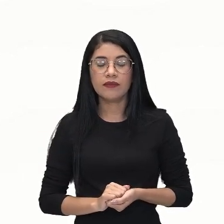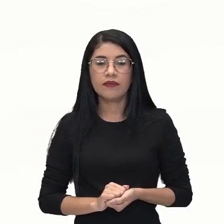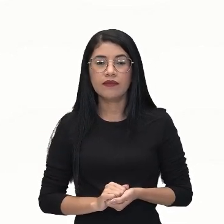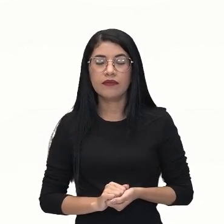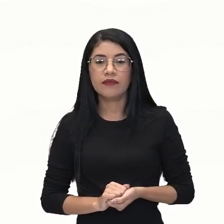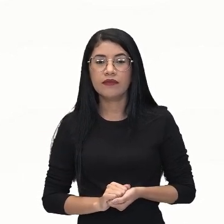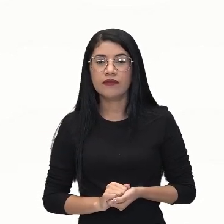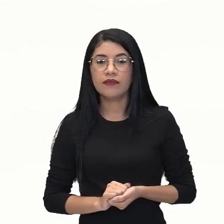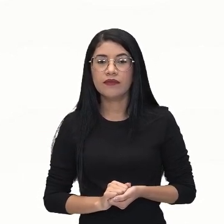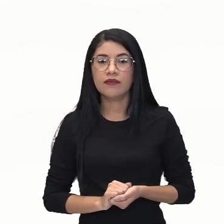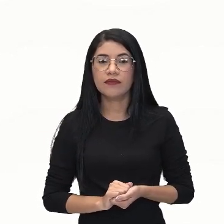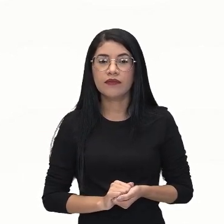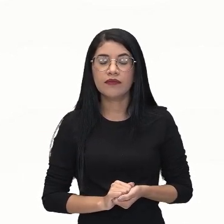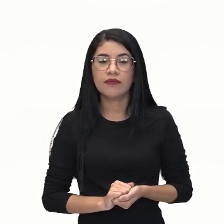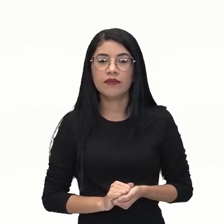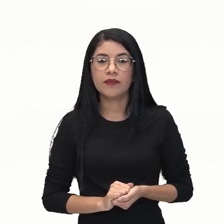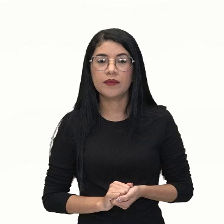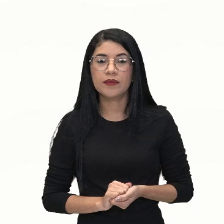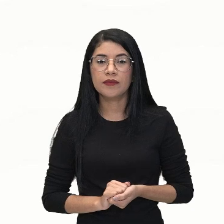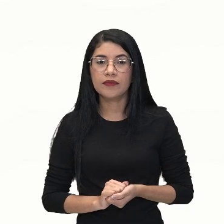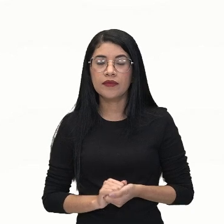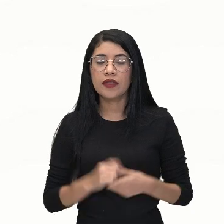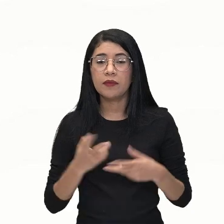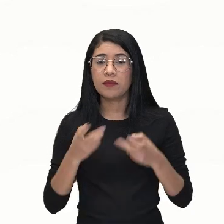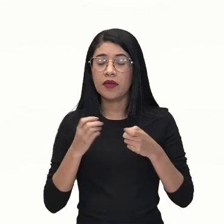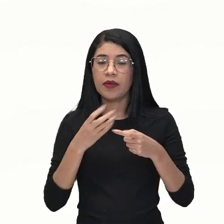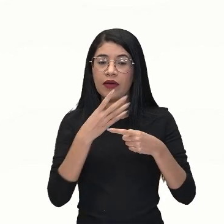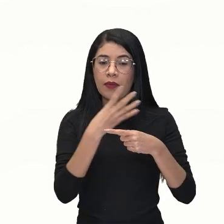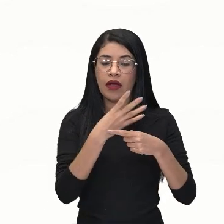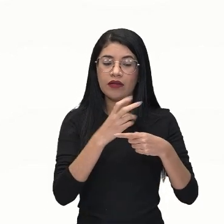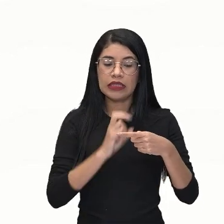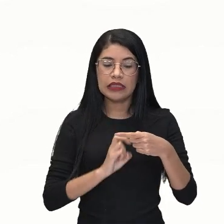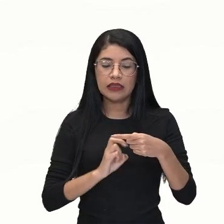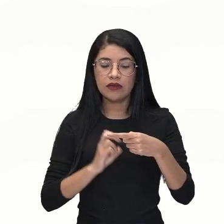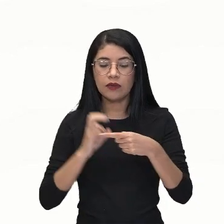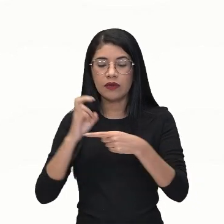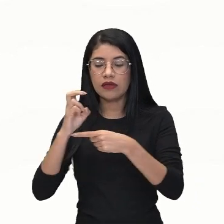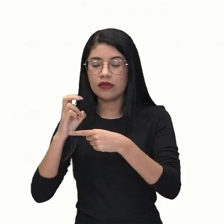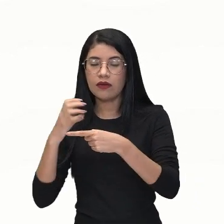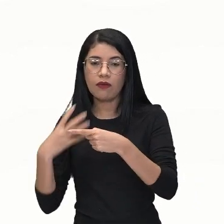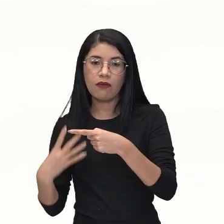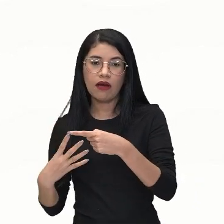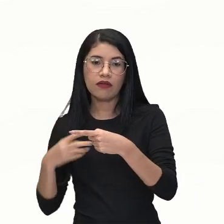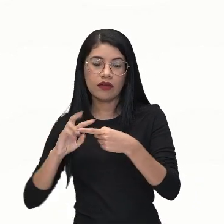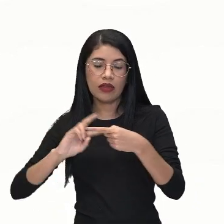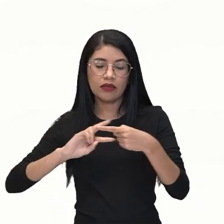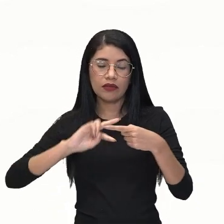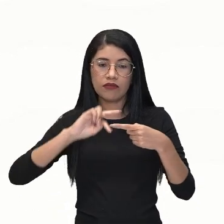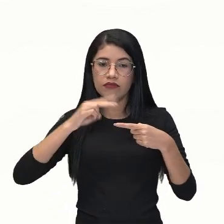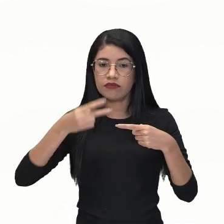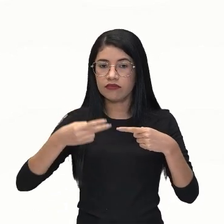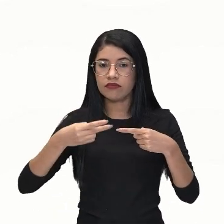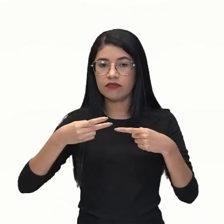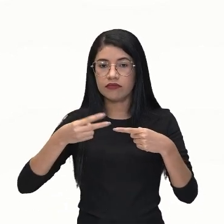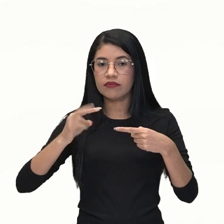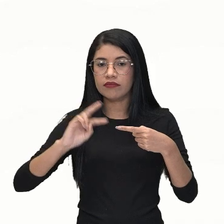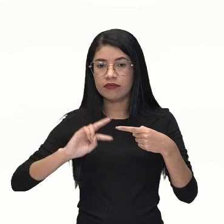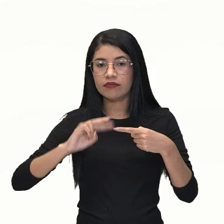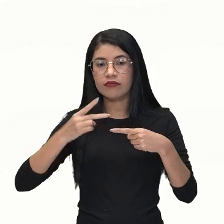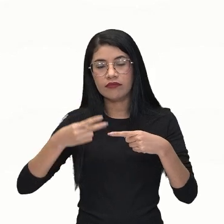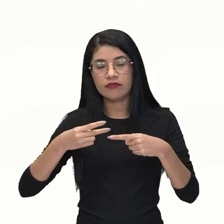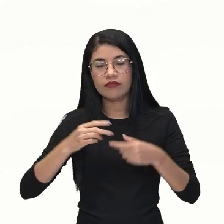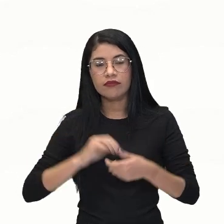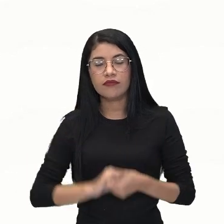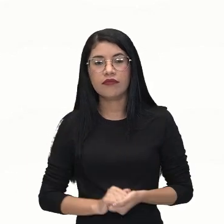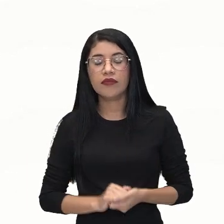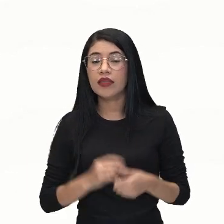o 4 é em cima e o 5 é embaixo. E na outra é o inverso. O 5 é em cima e o 4 embaixo. Ok?